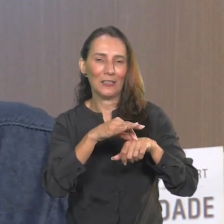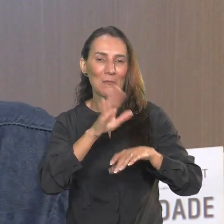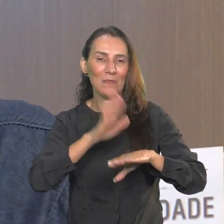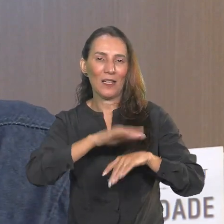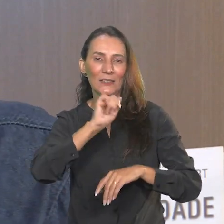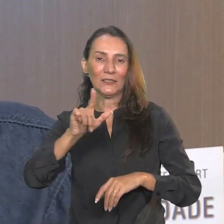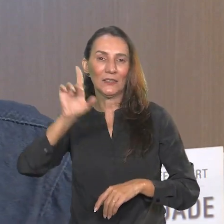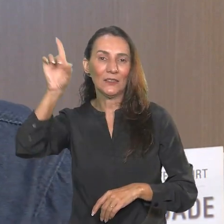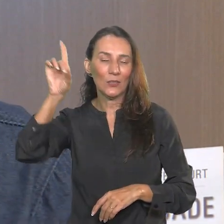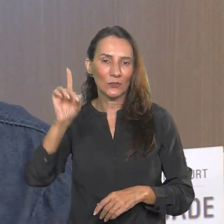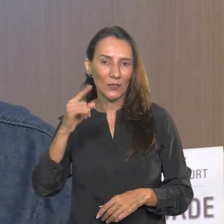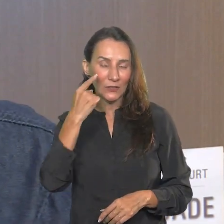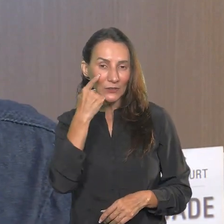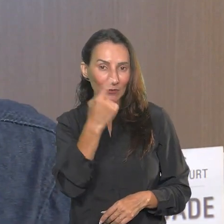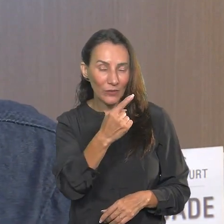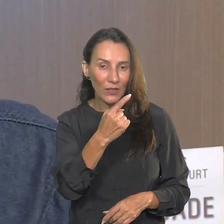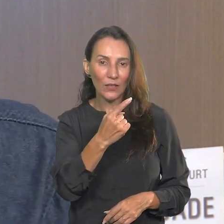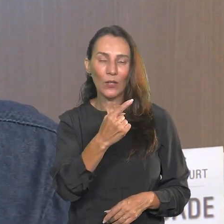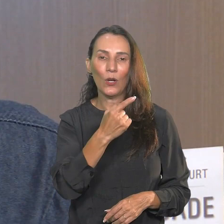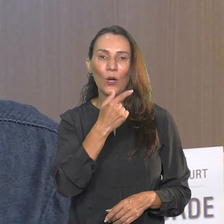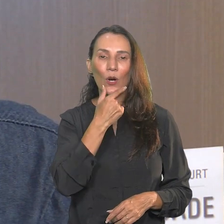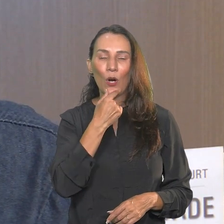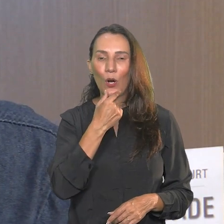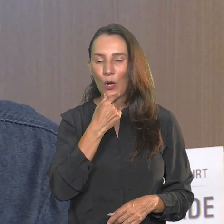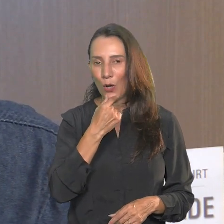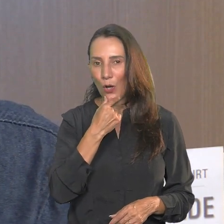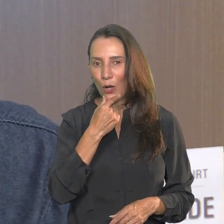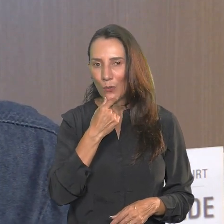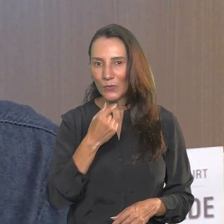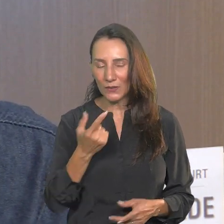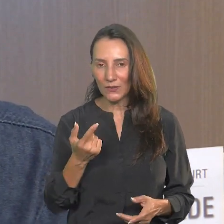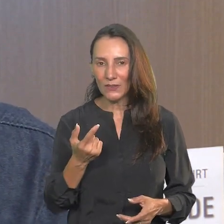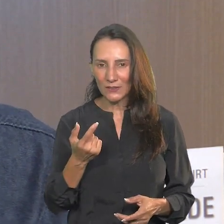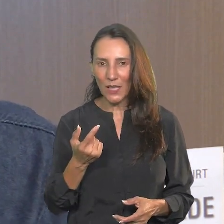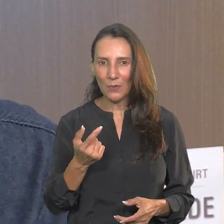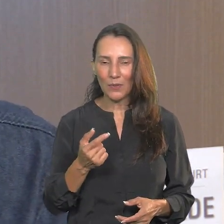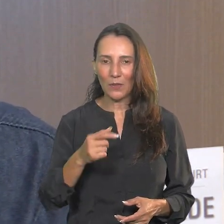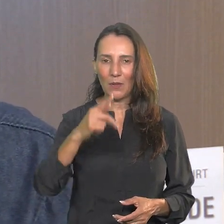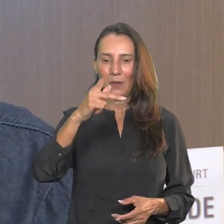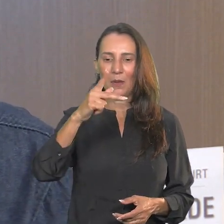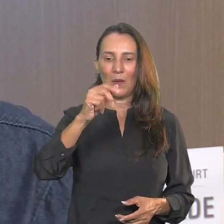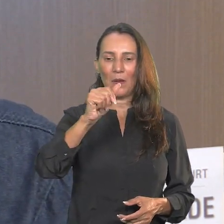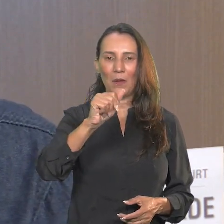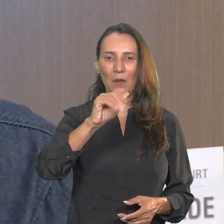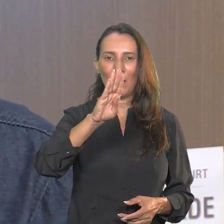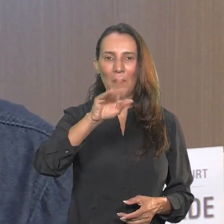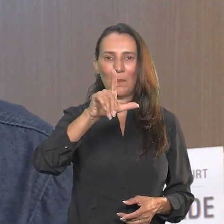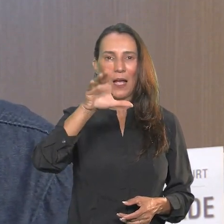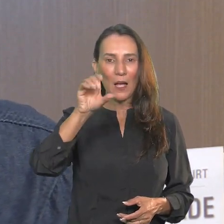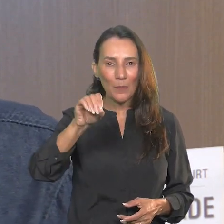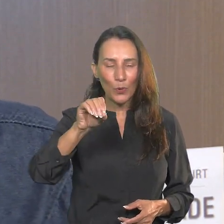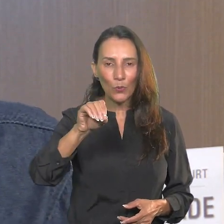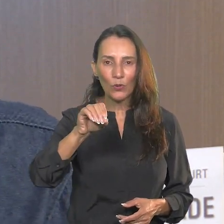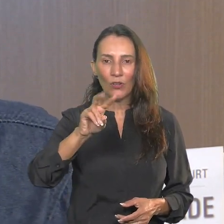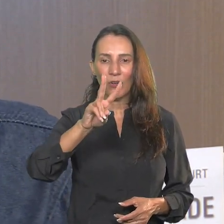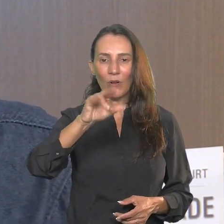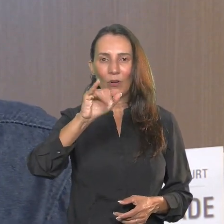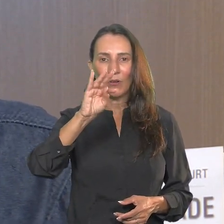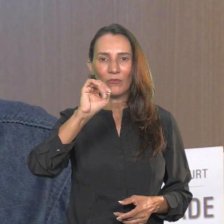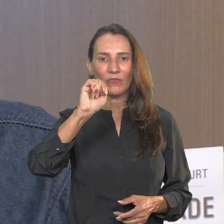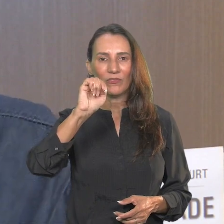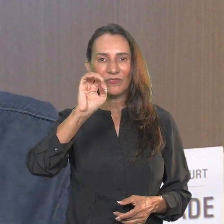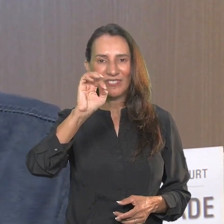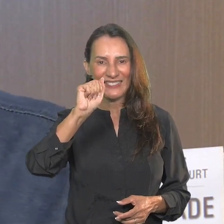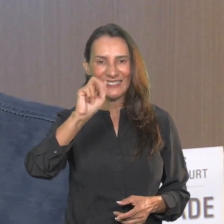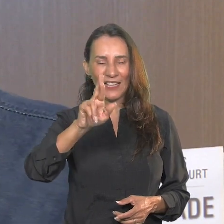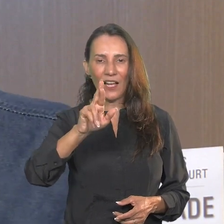Pablo Vittar beijando aí as partes íntimas de Anitta e Anitta beijando uma garota que, vou